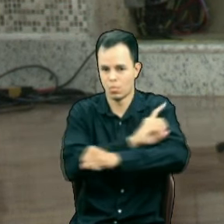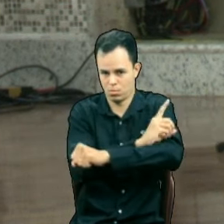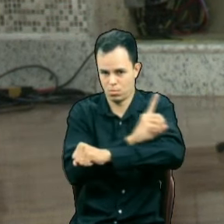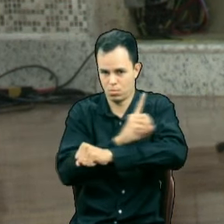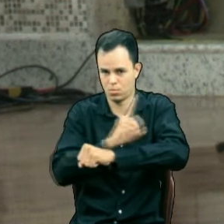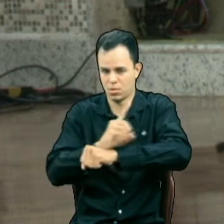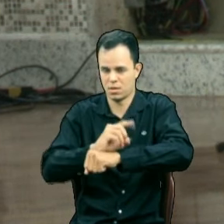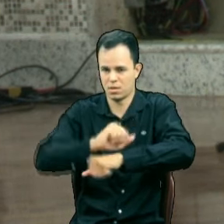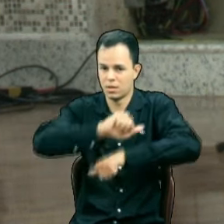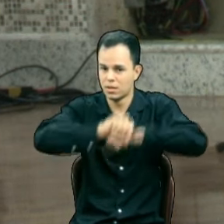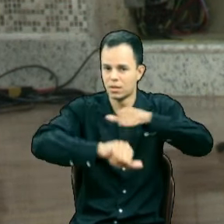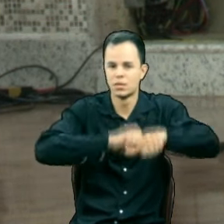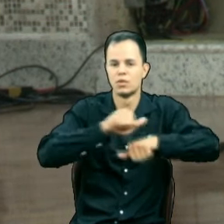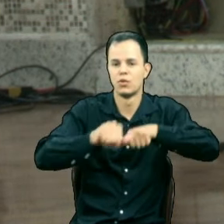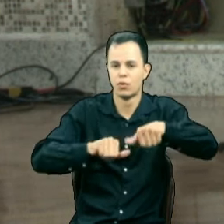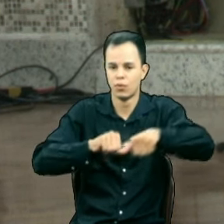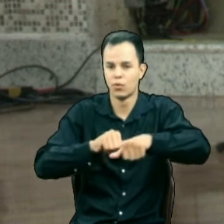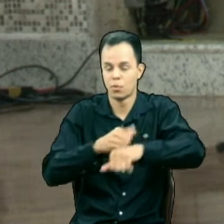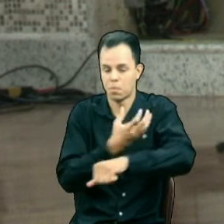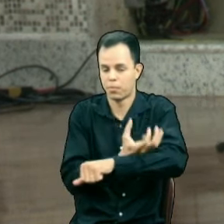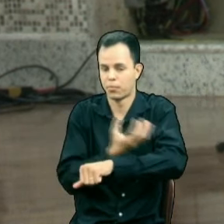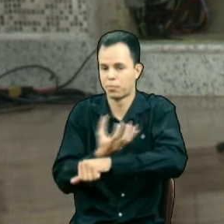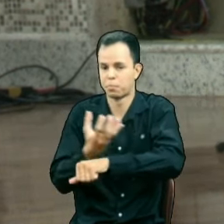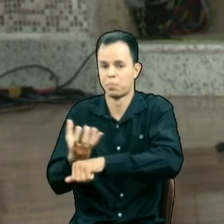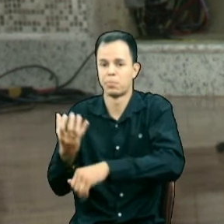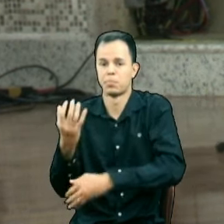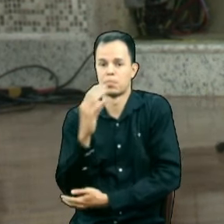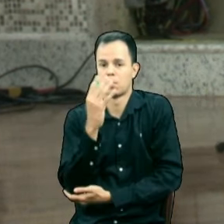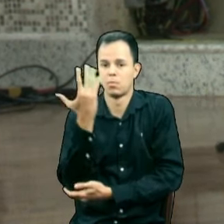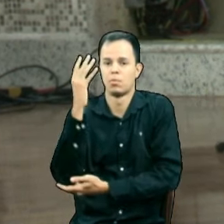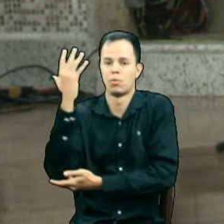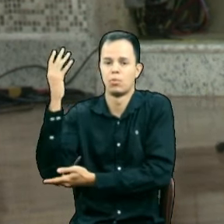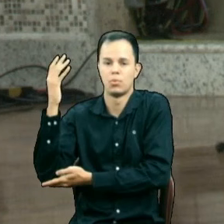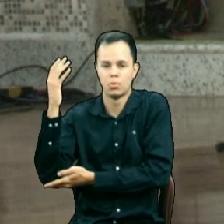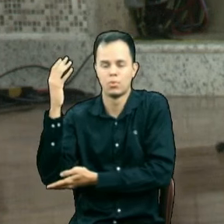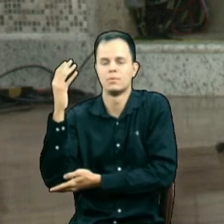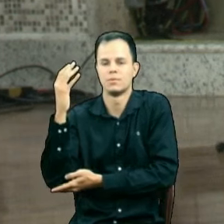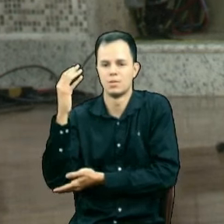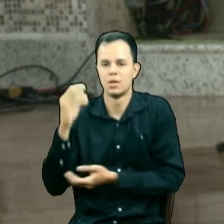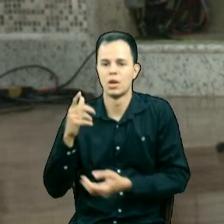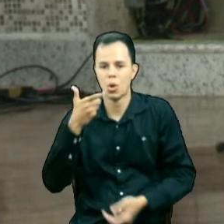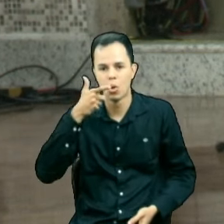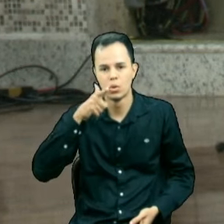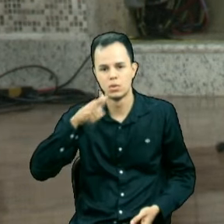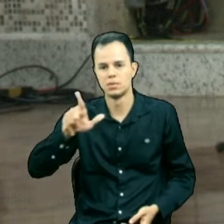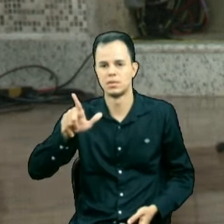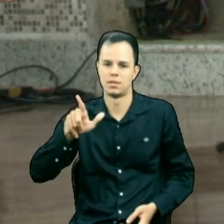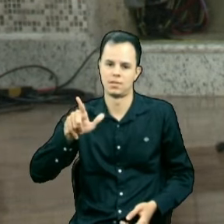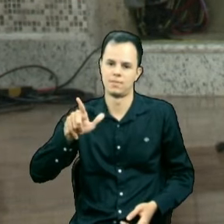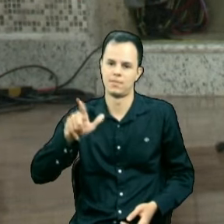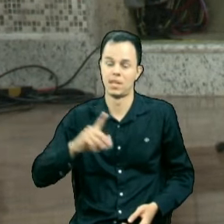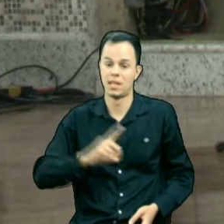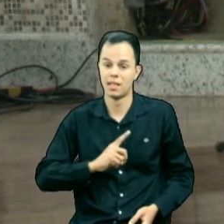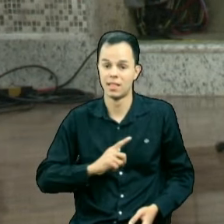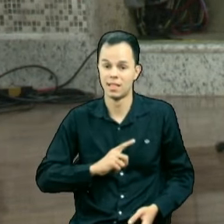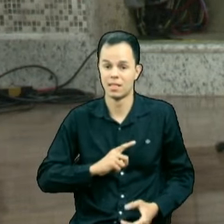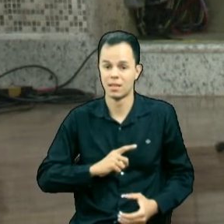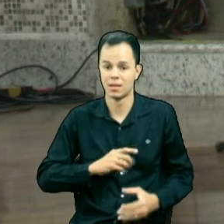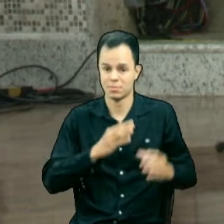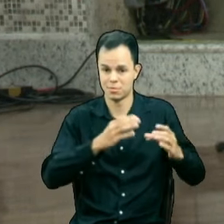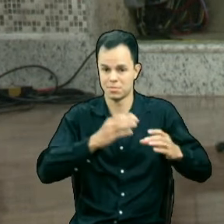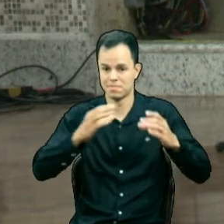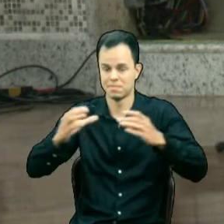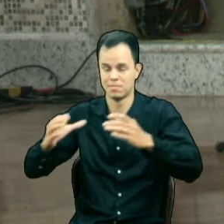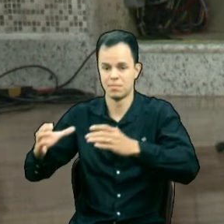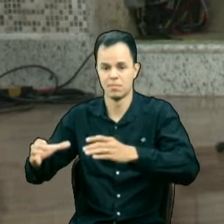marca e não produz que é morto EA vida até disse eu ficaram ali alguns Lagos charco como sal reservado